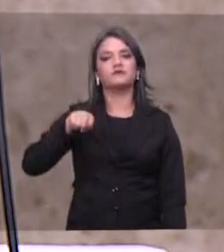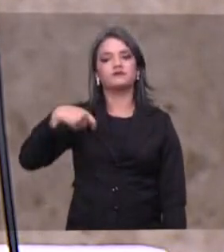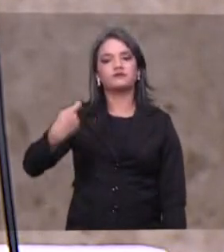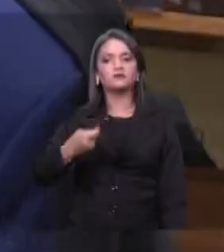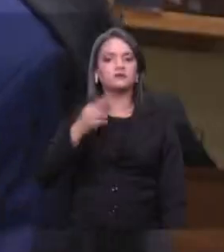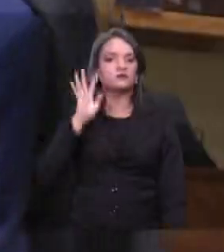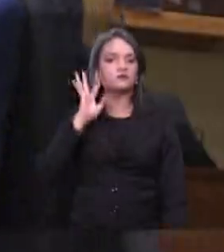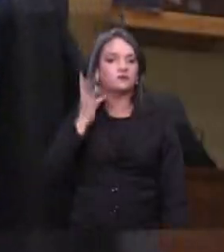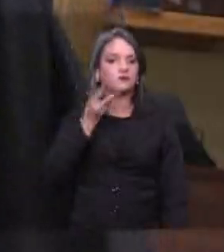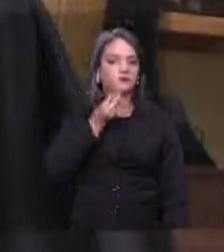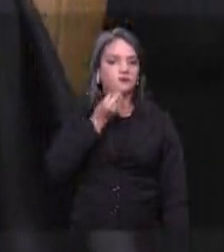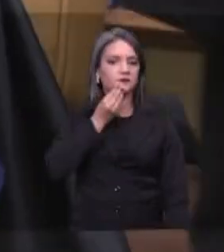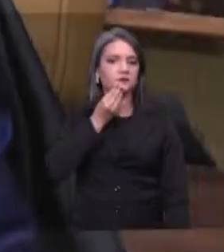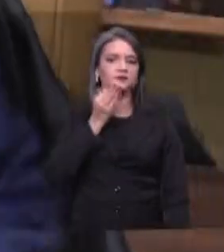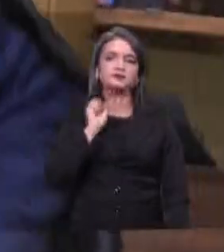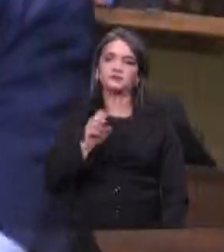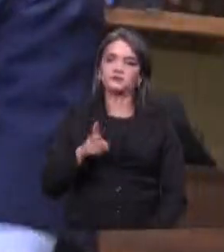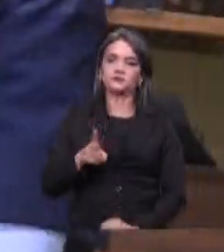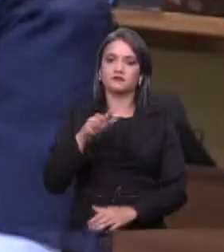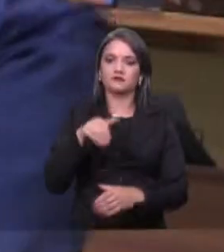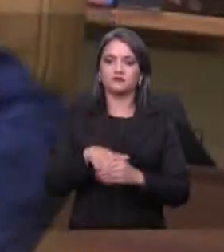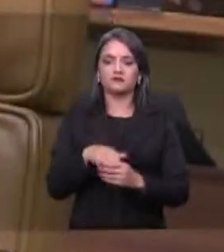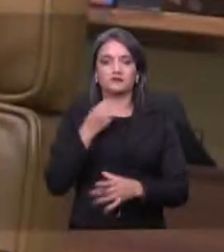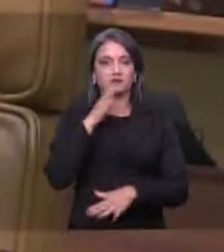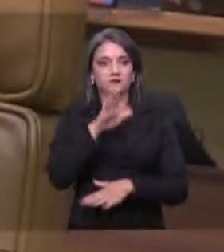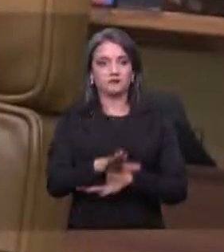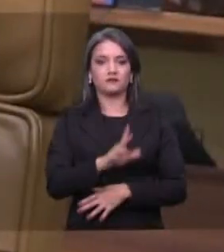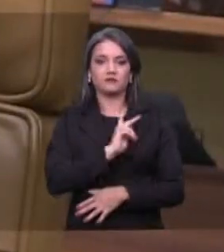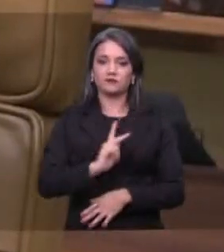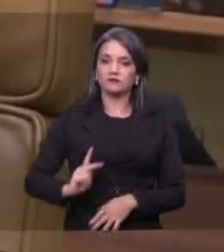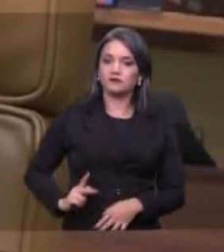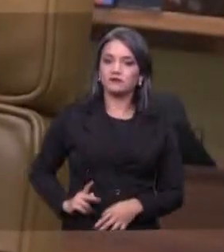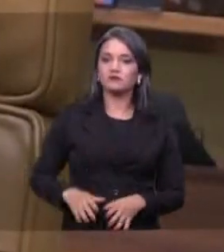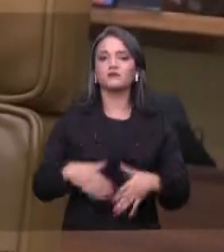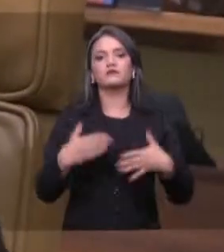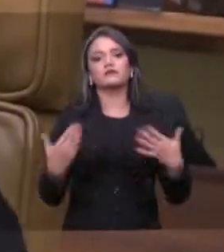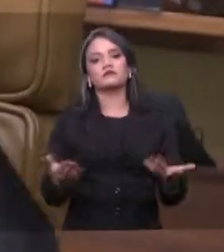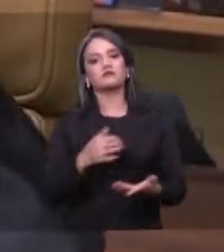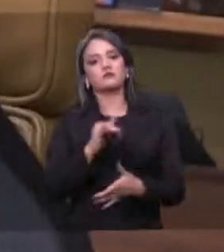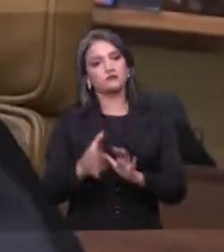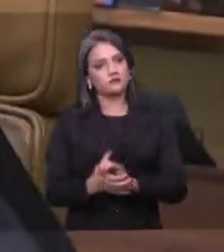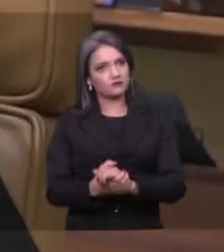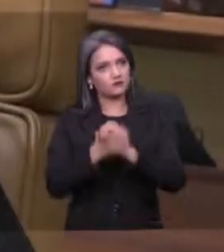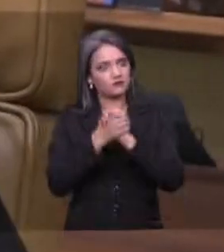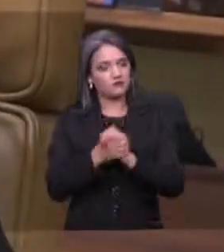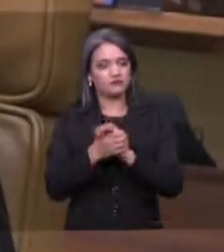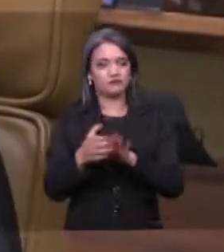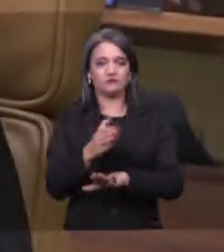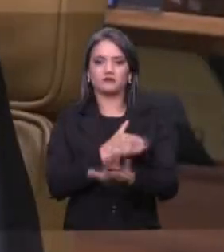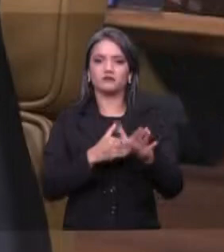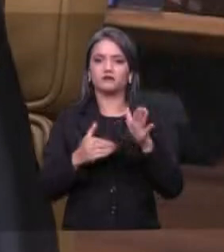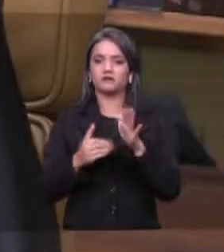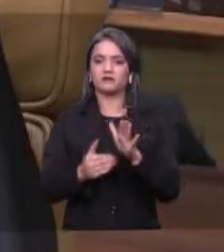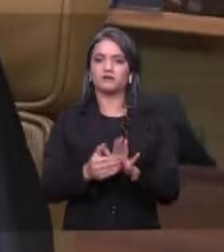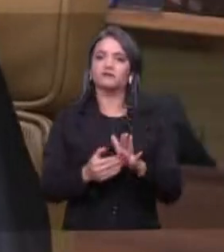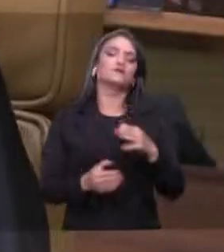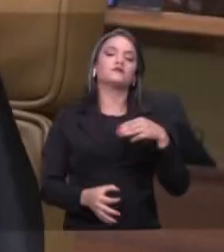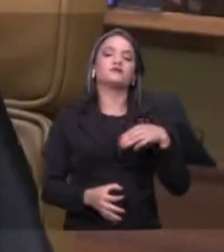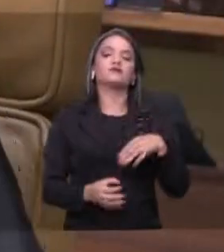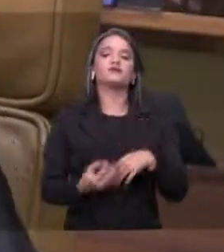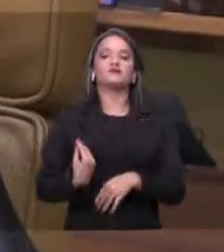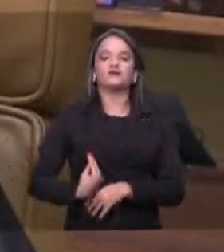Boa tarde, senhora presidente. Na pessoa de Vossa Excelência, otimizando o tempo, cumprimento a todos os